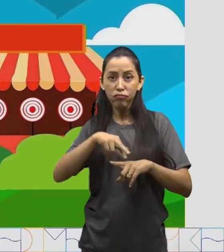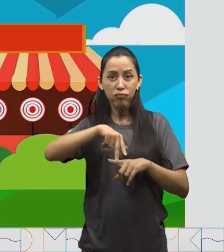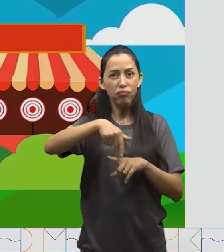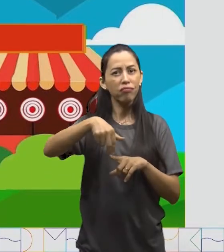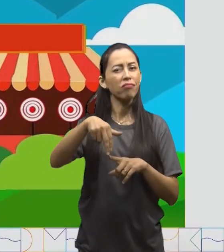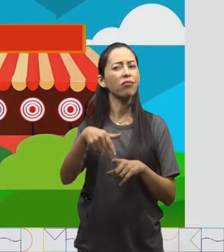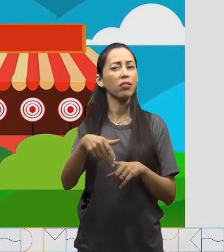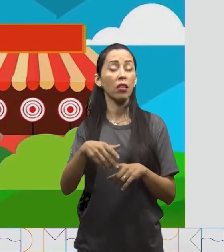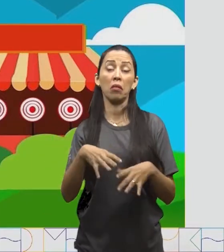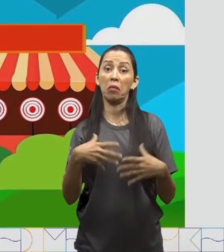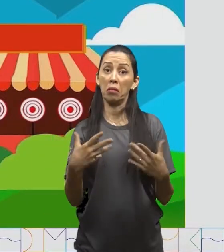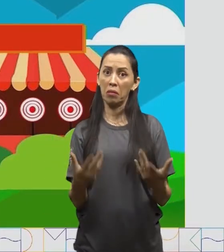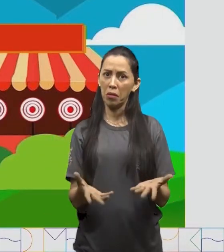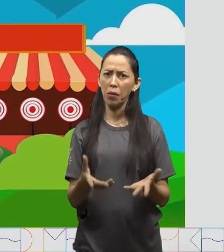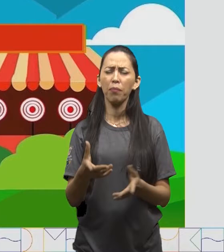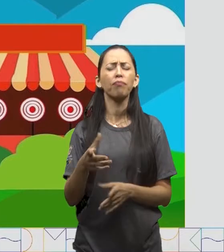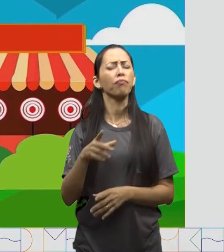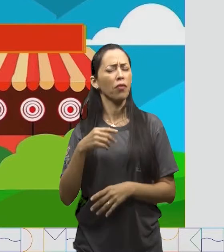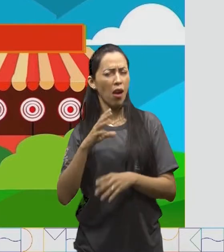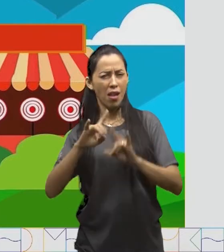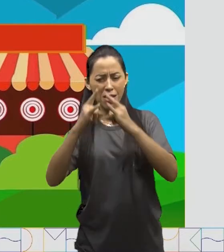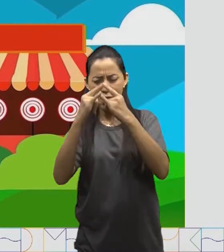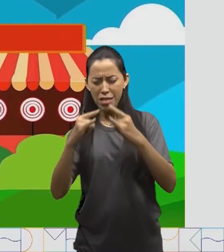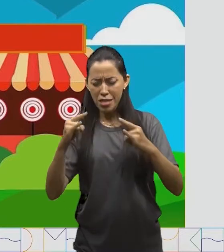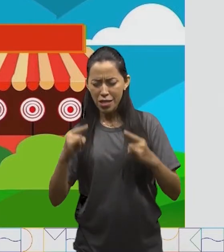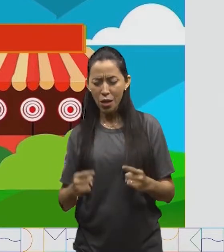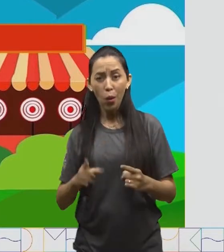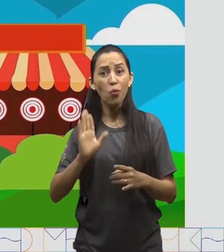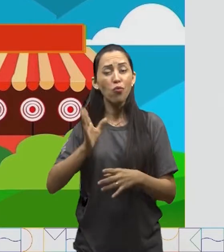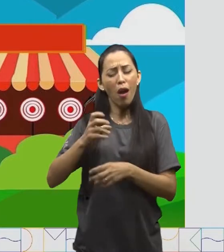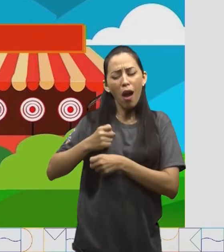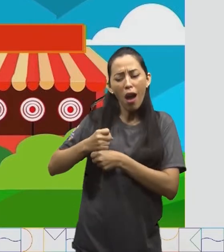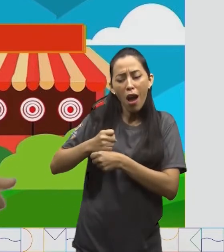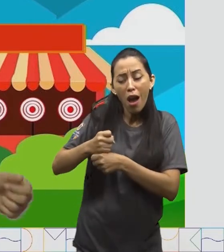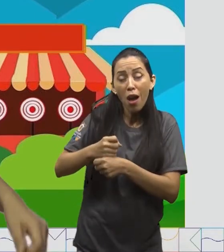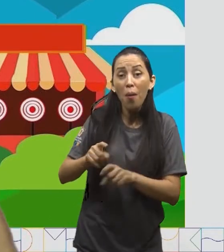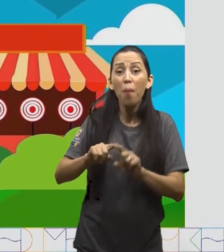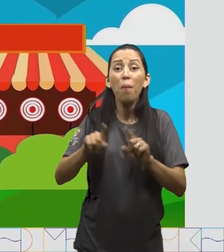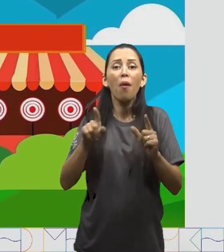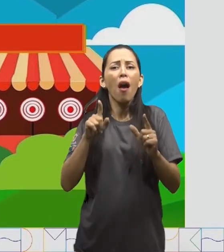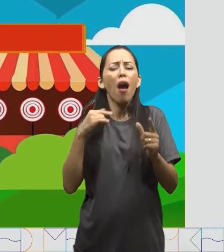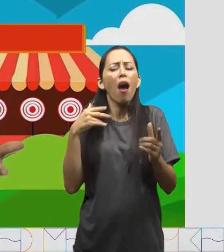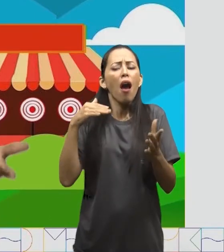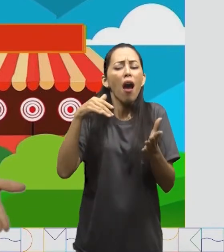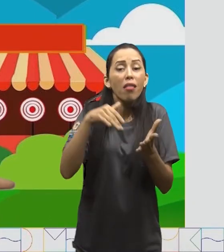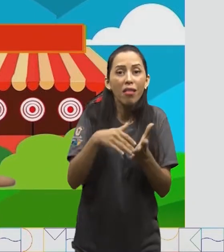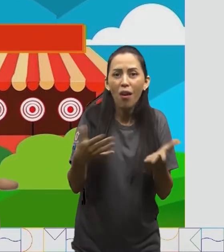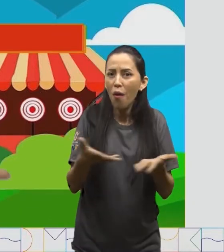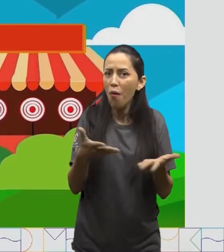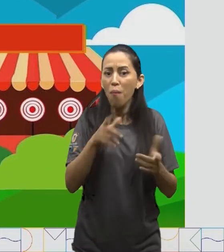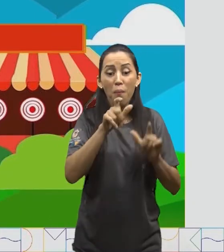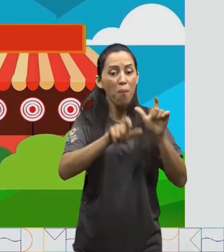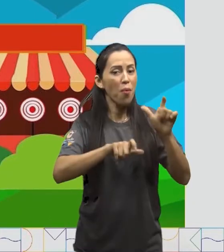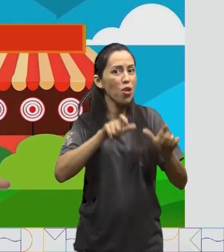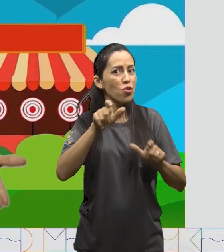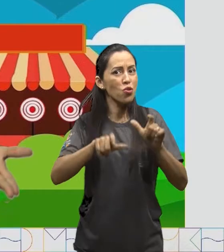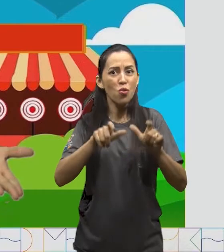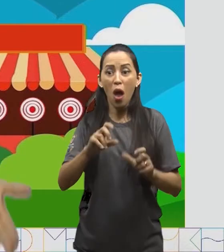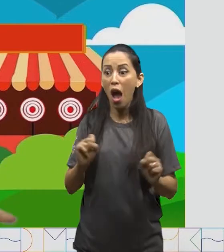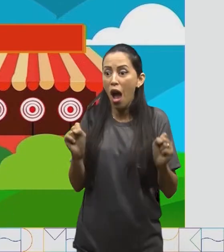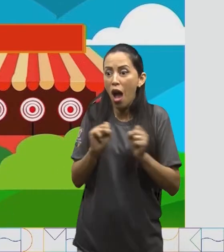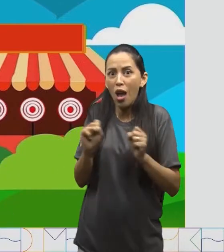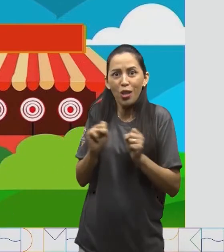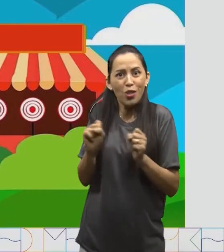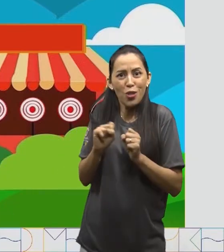esportistas? Apesar de existir há bastante tempo, até hoje pessoas de todas as idades se encantam